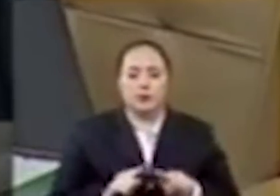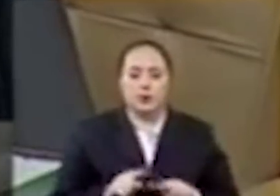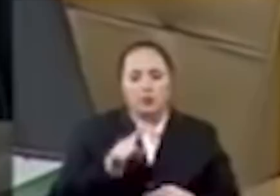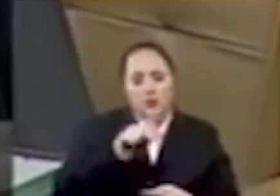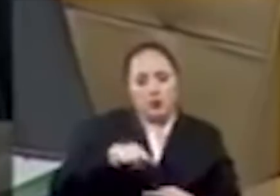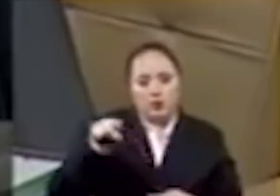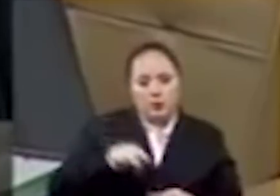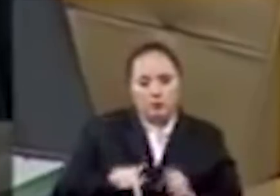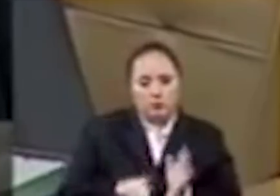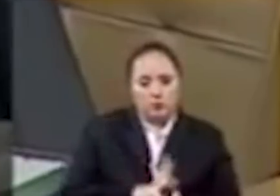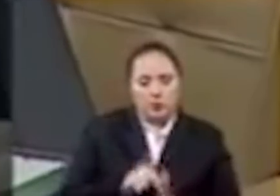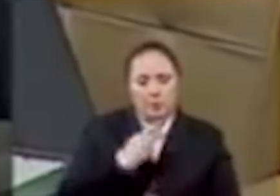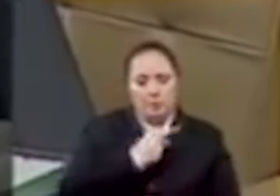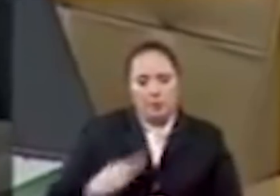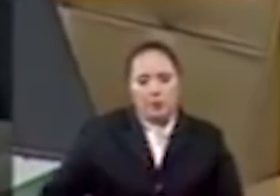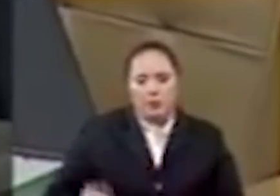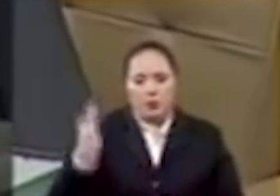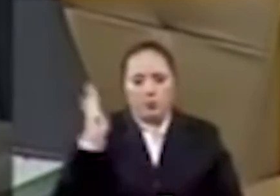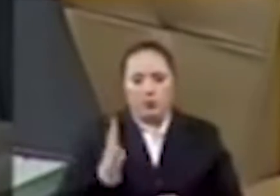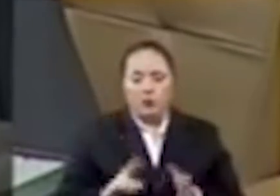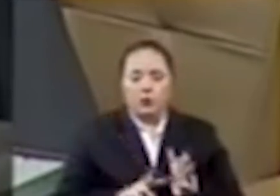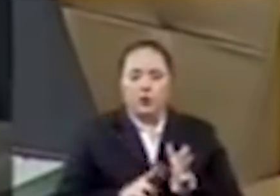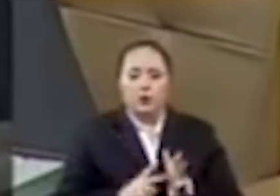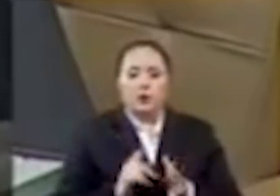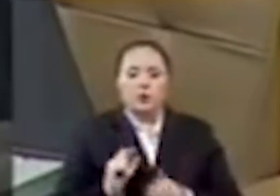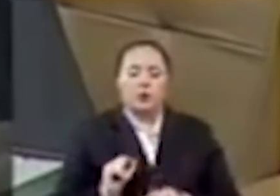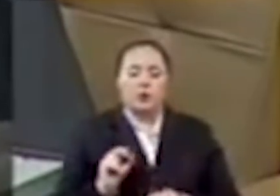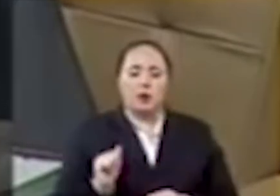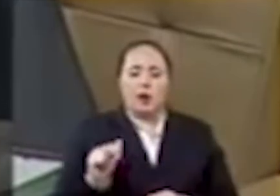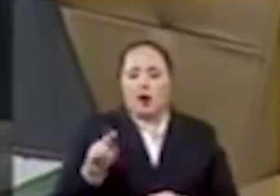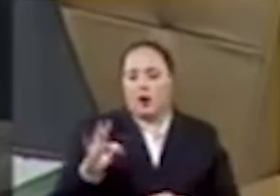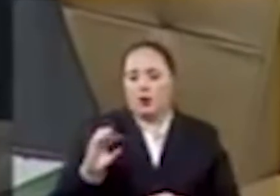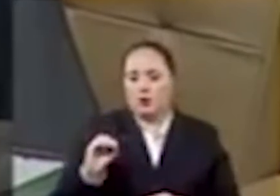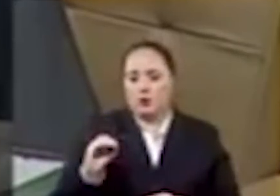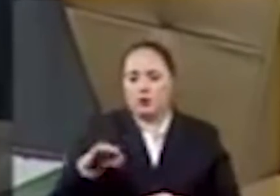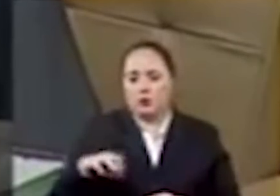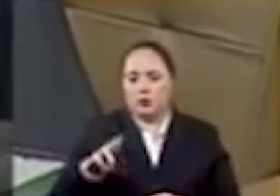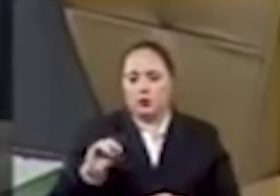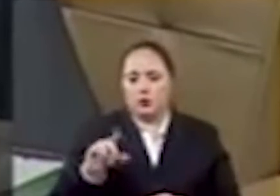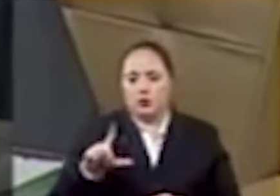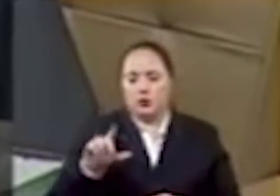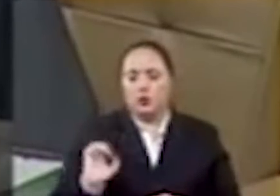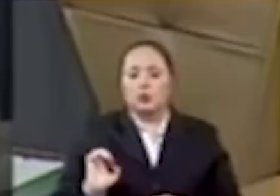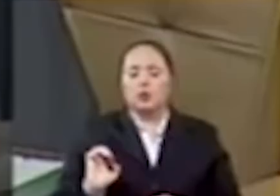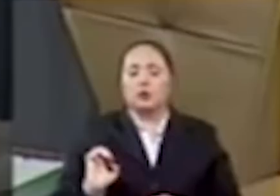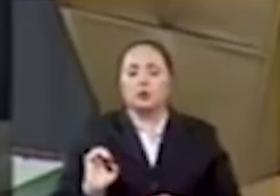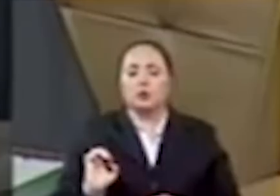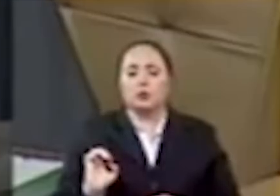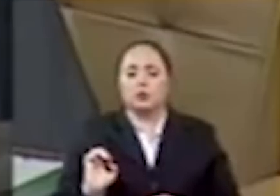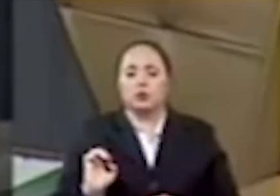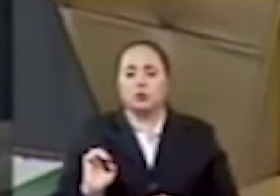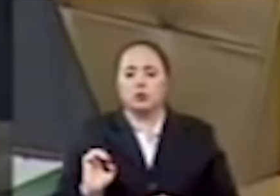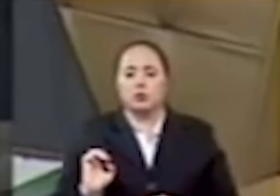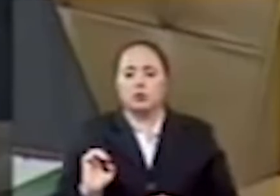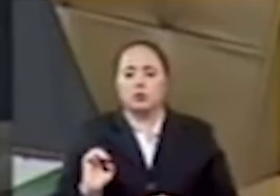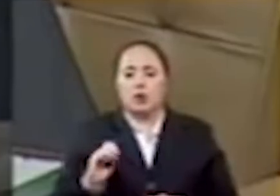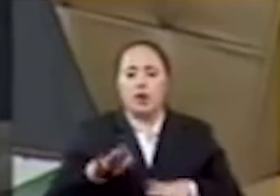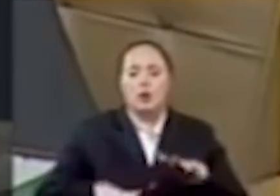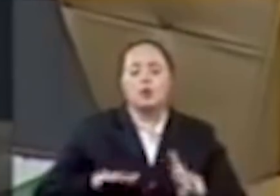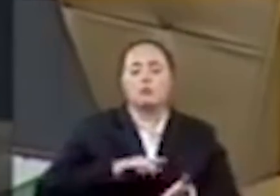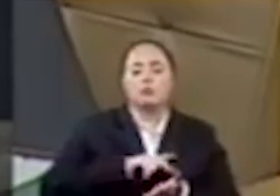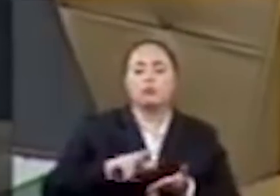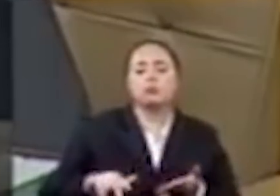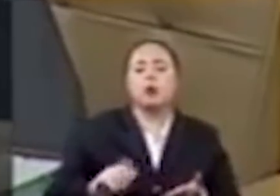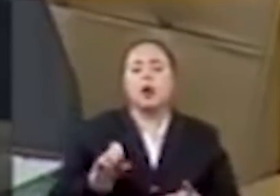próprio presidente da República, que significa uma espécie de autocontrole do chefe do Poder Executivo frente, eventualmente, às demandas do